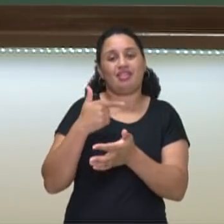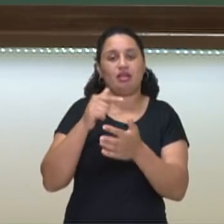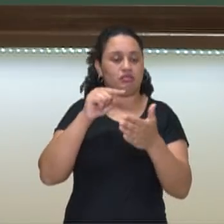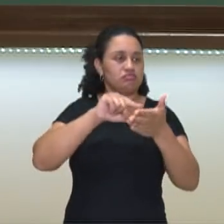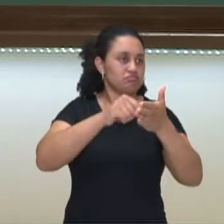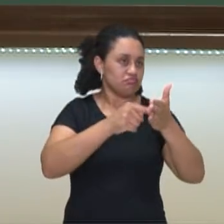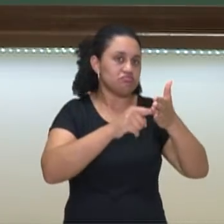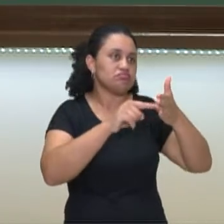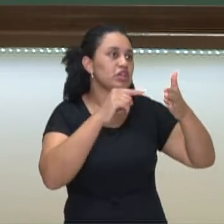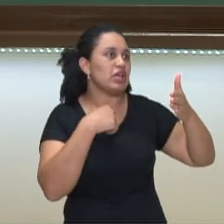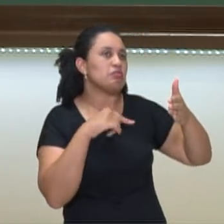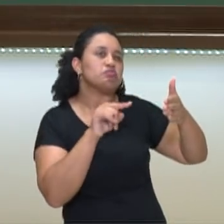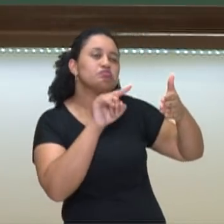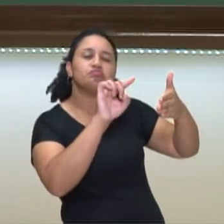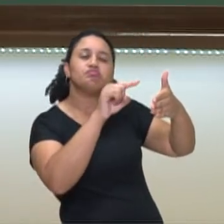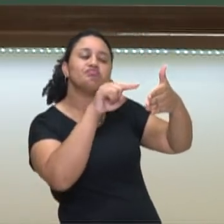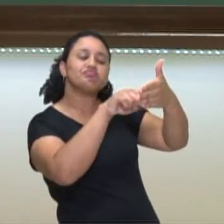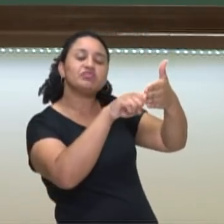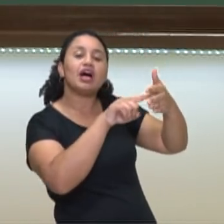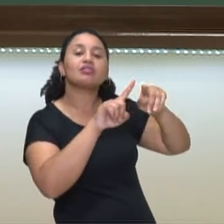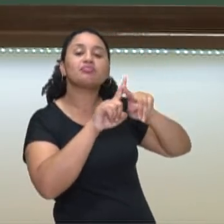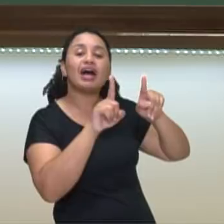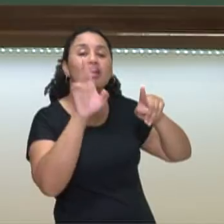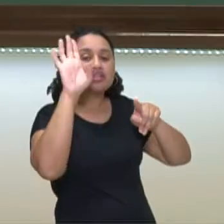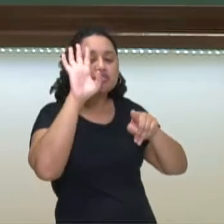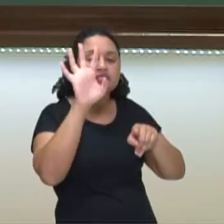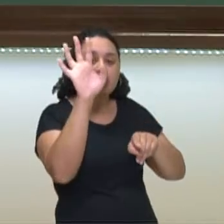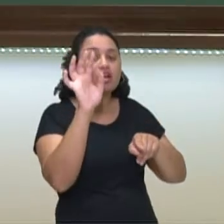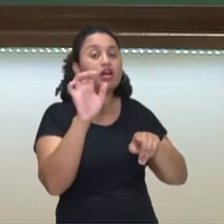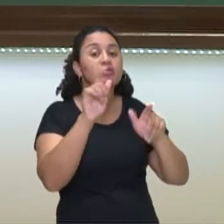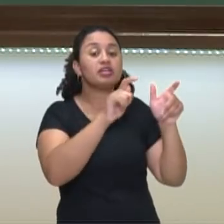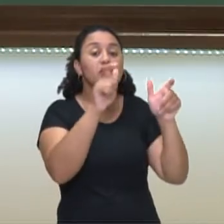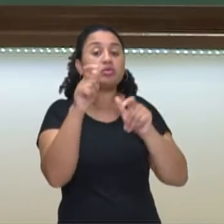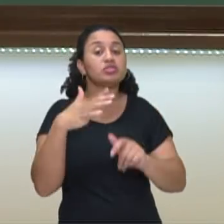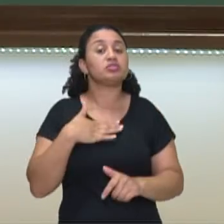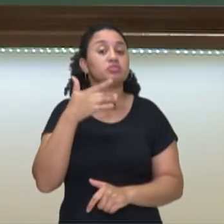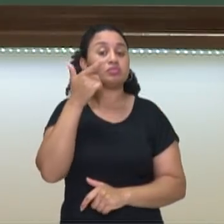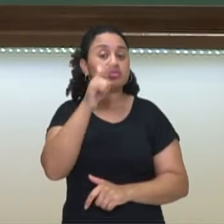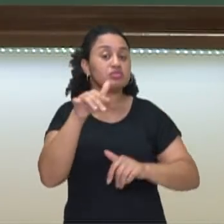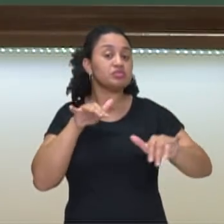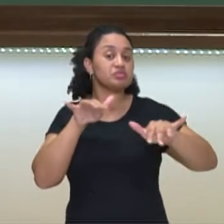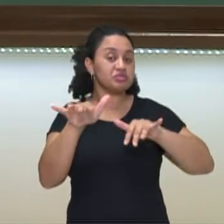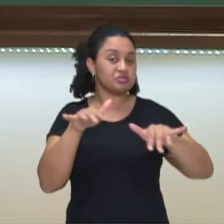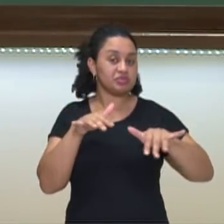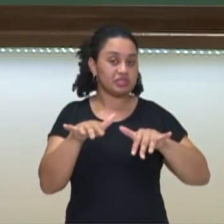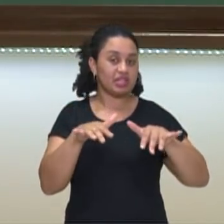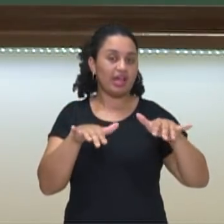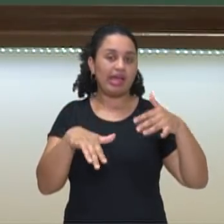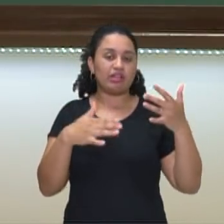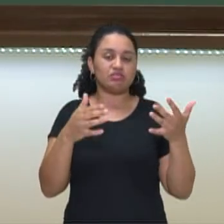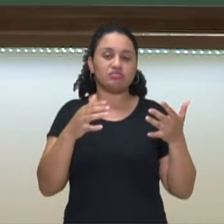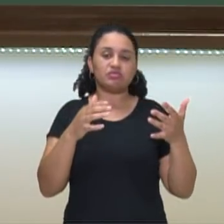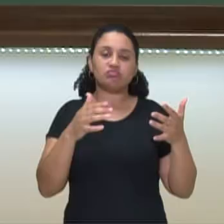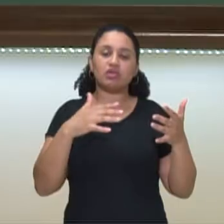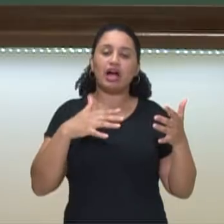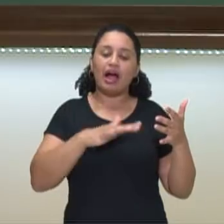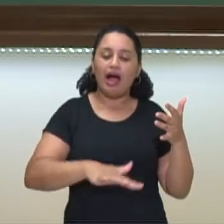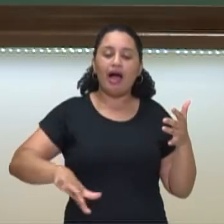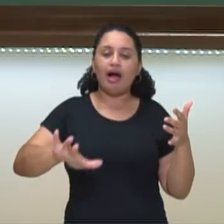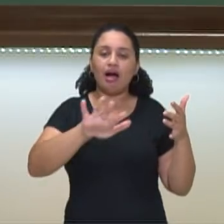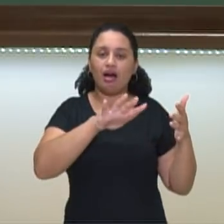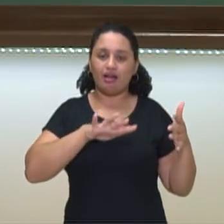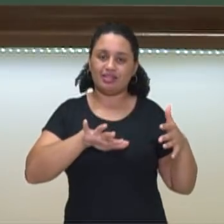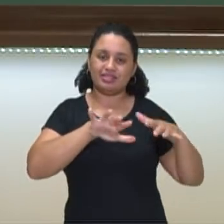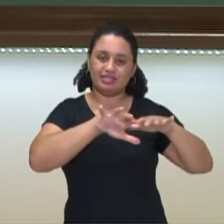imaginados, mas é onde eu consigo me movimentar. Então, a sinesfera é aquele local, né,